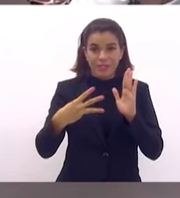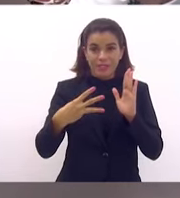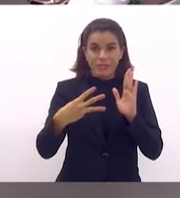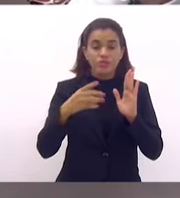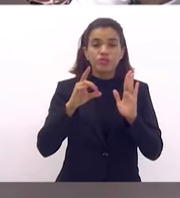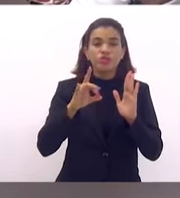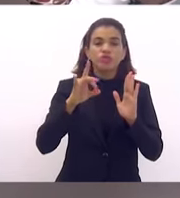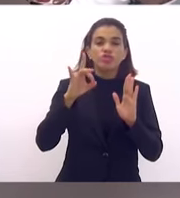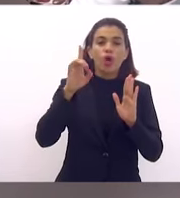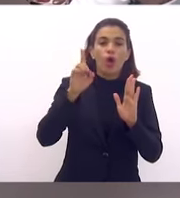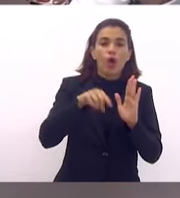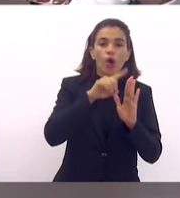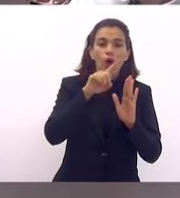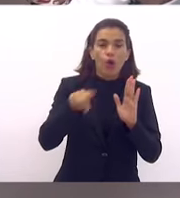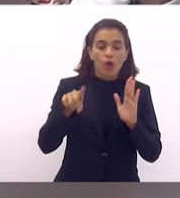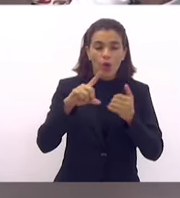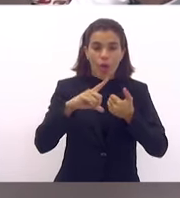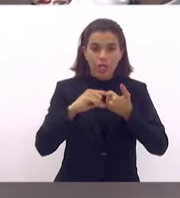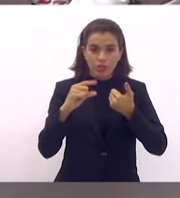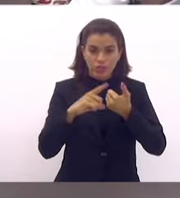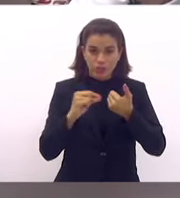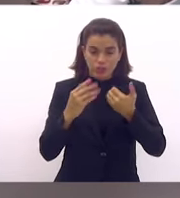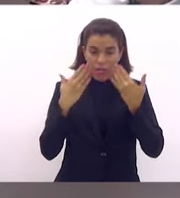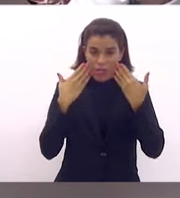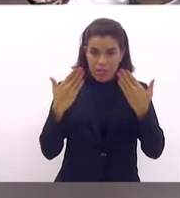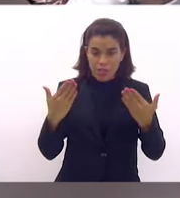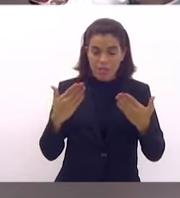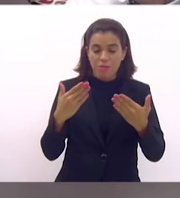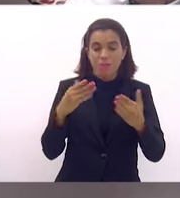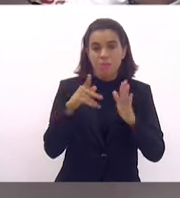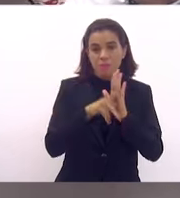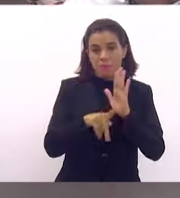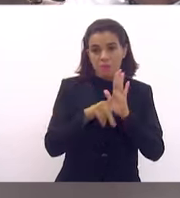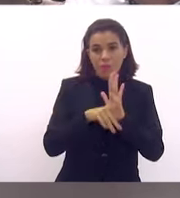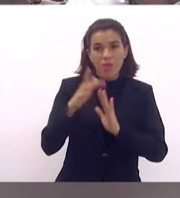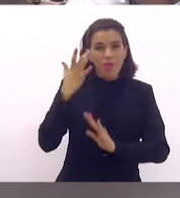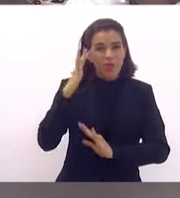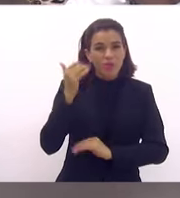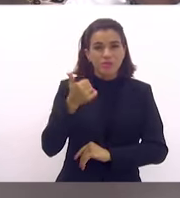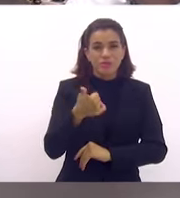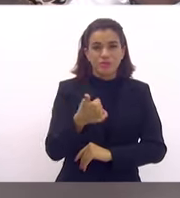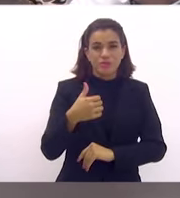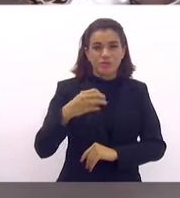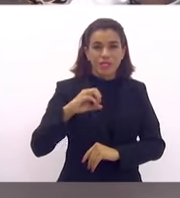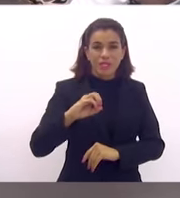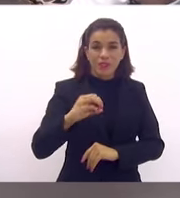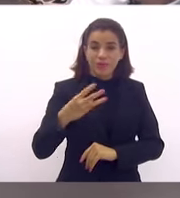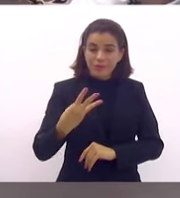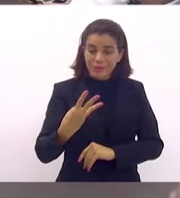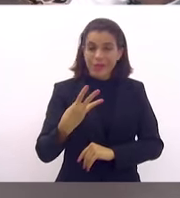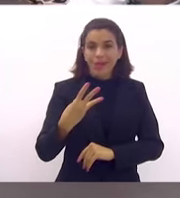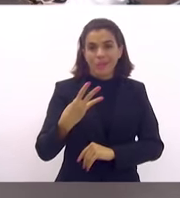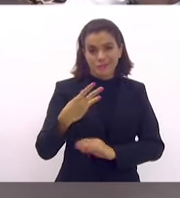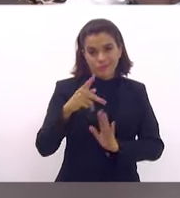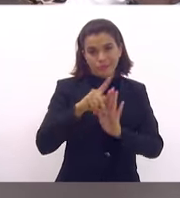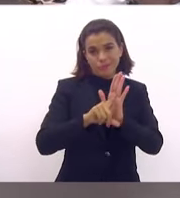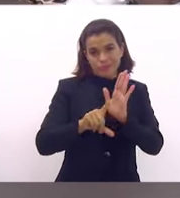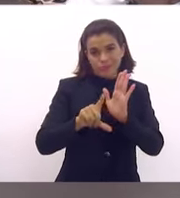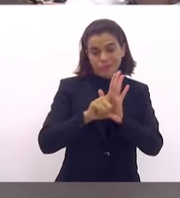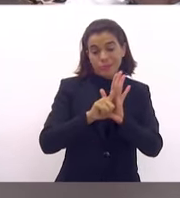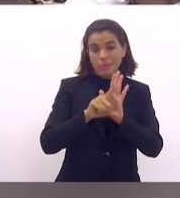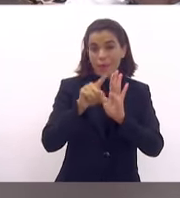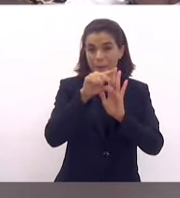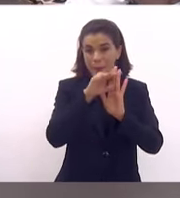cortar o artigo e apresentar o programa. Acredito que o 103 também seja na mesma linha. O 103, deputado